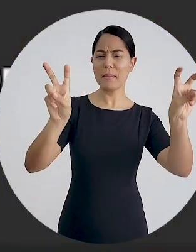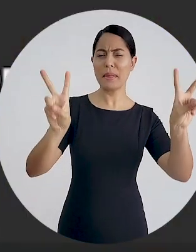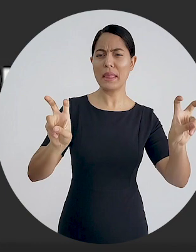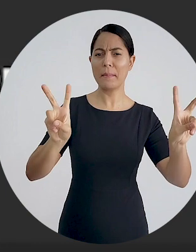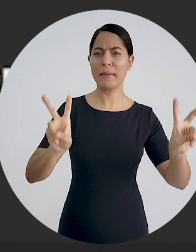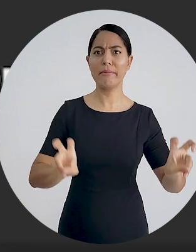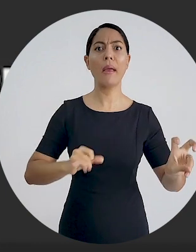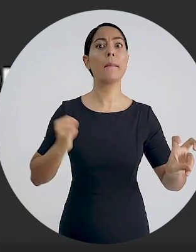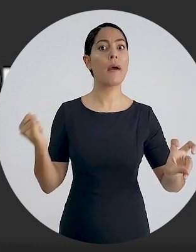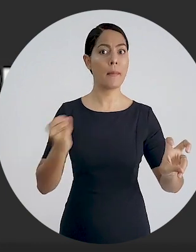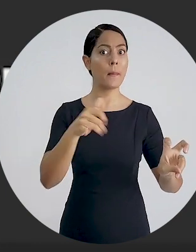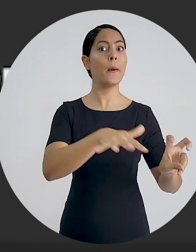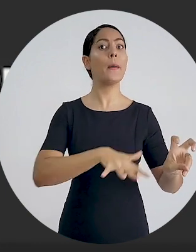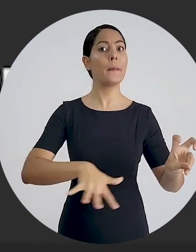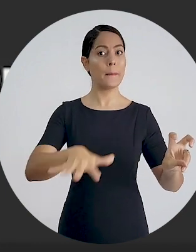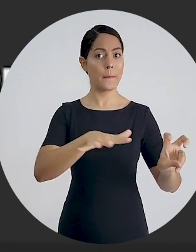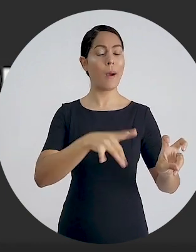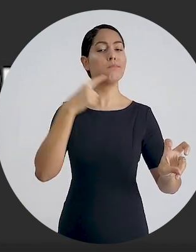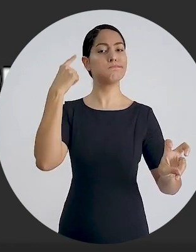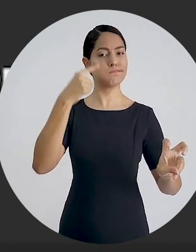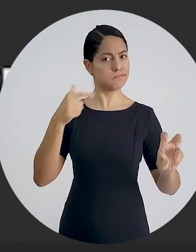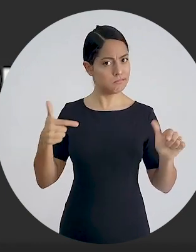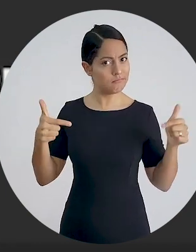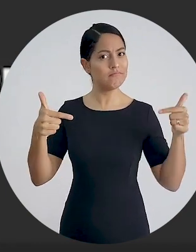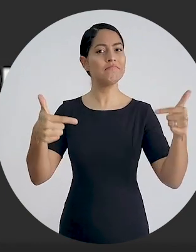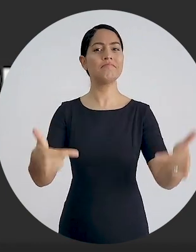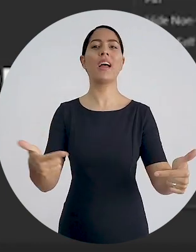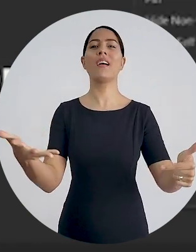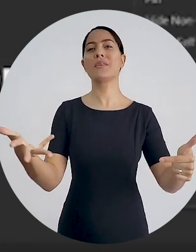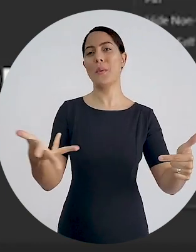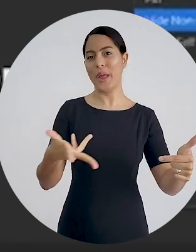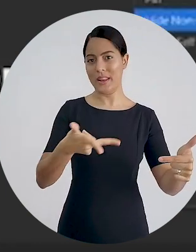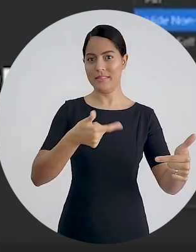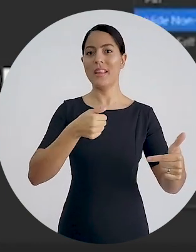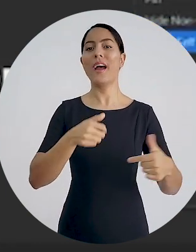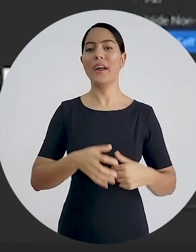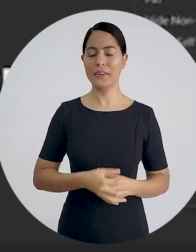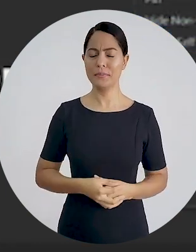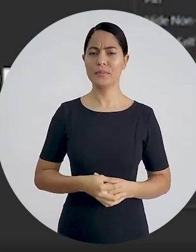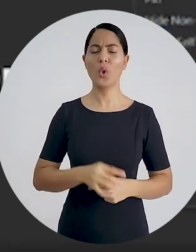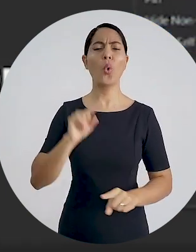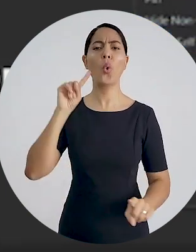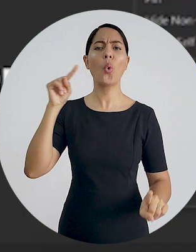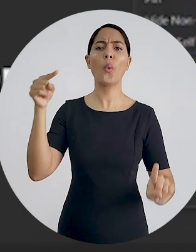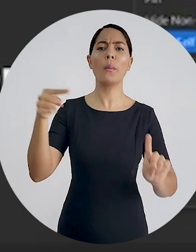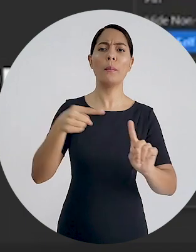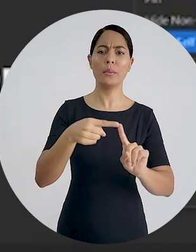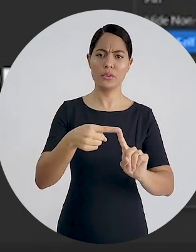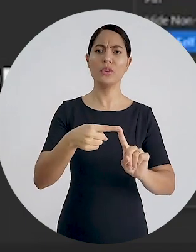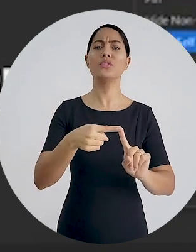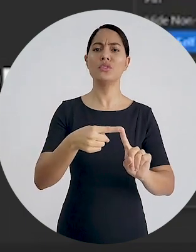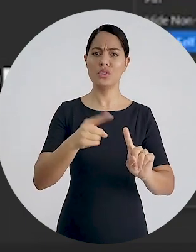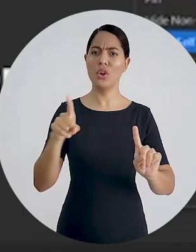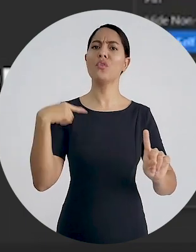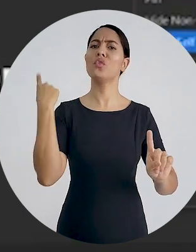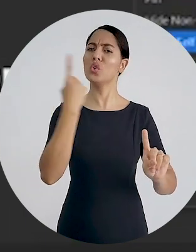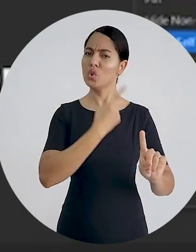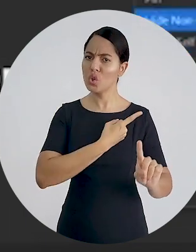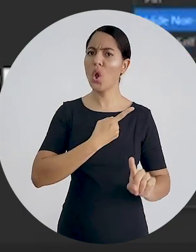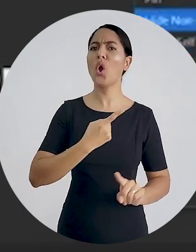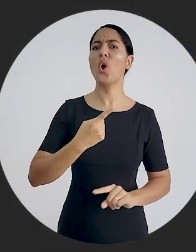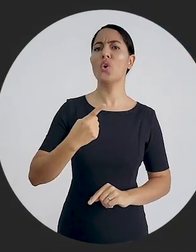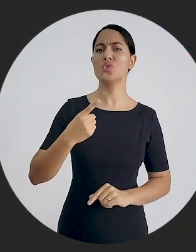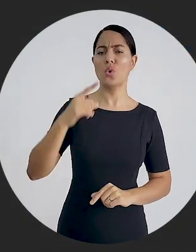sobre dos temas mais palpitantes aí para a advocacia, para a atuação de advogados e advogadas, para que a gente possa